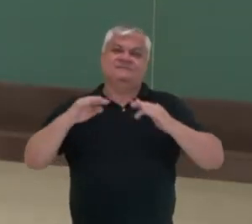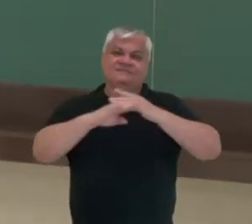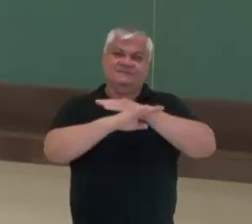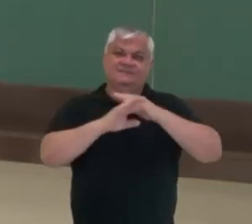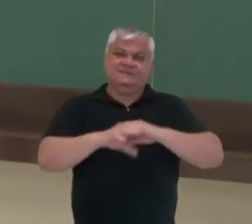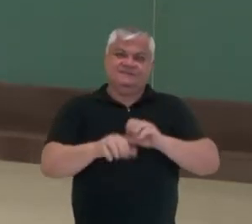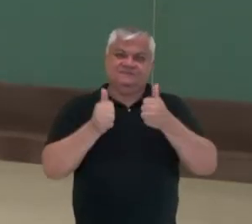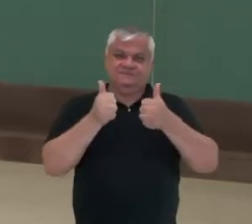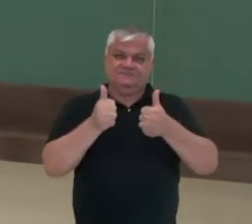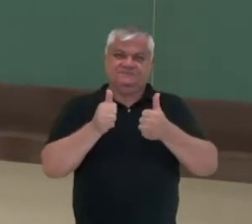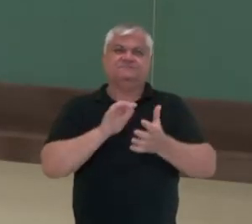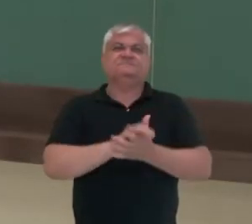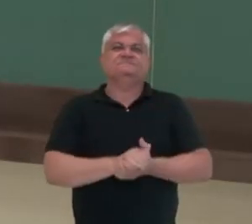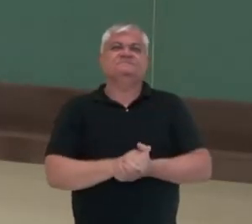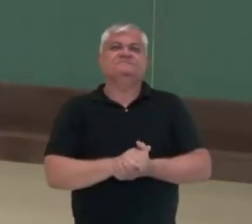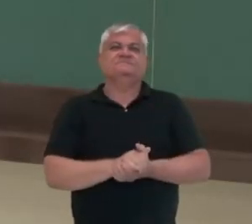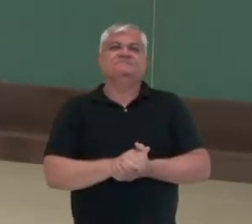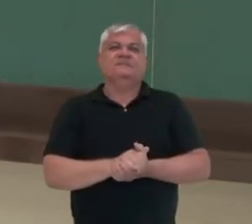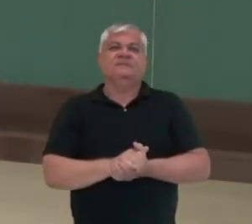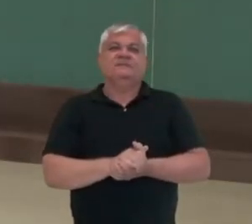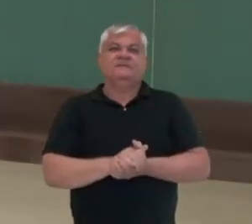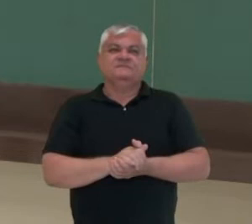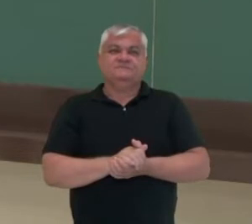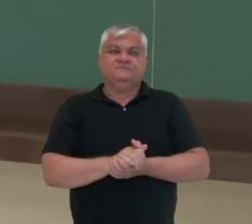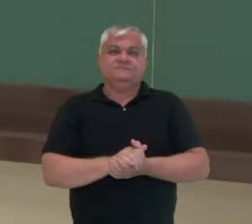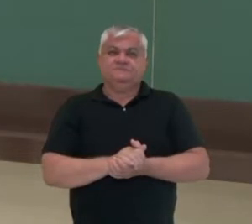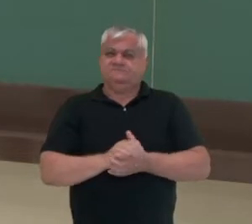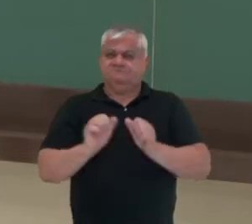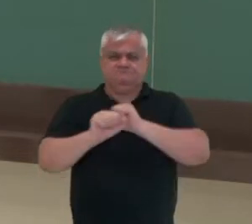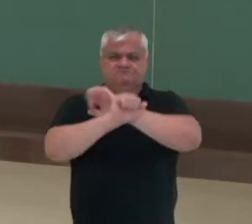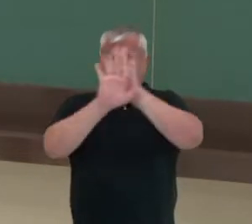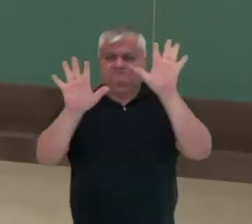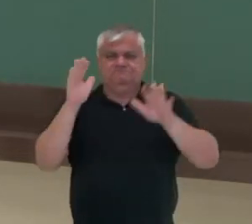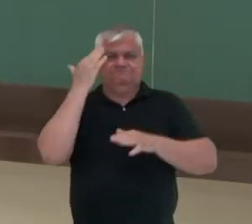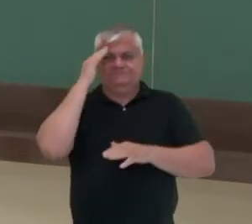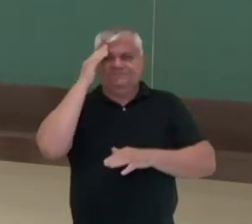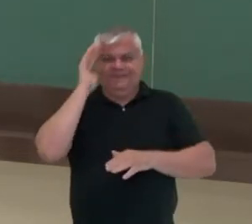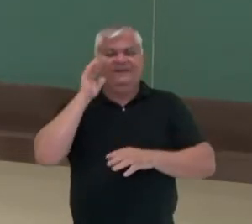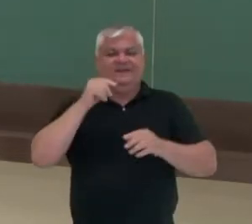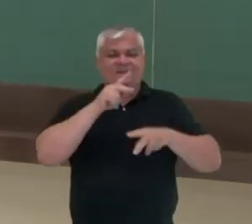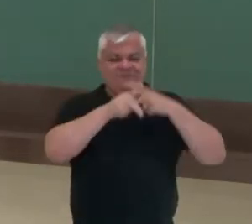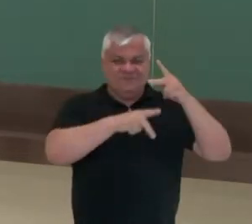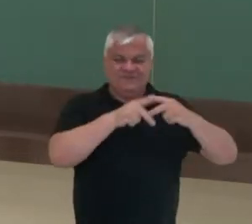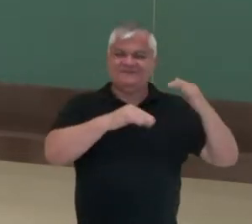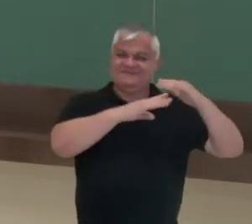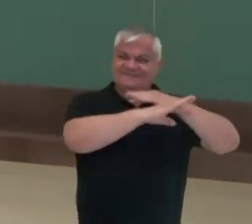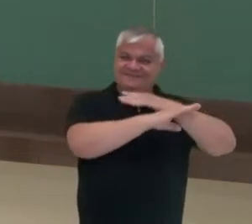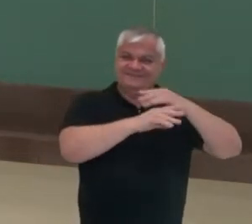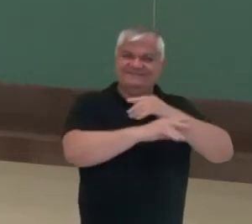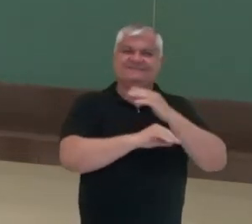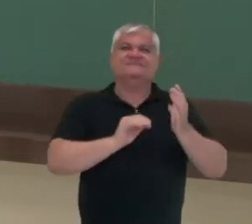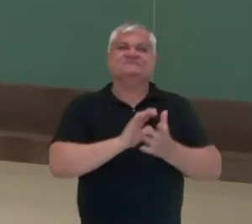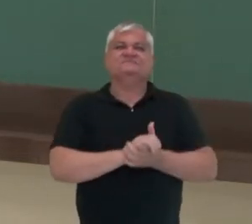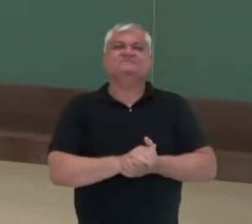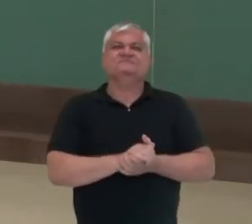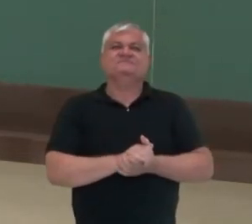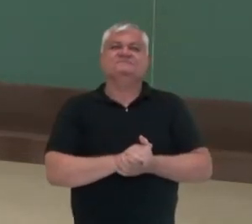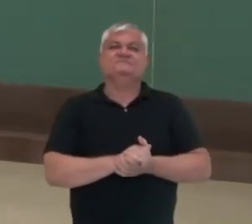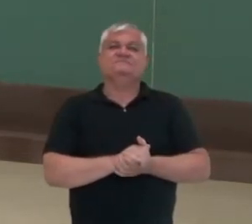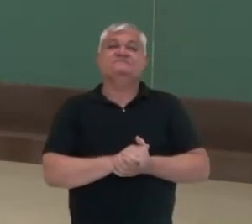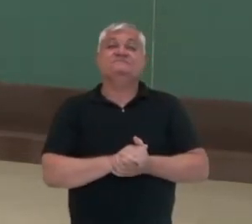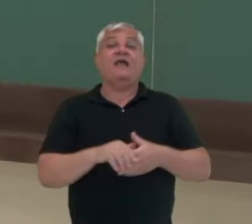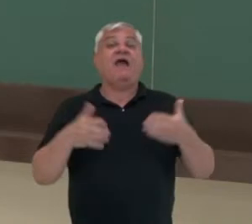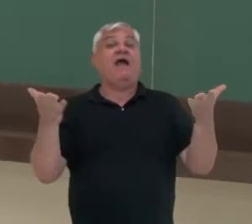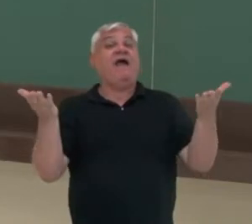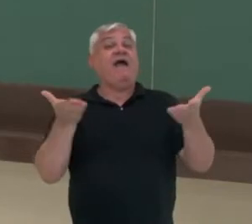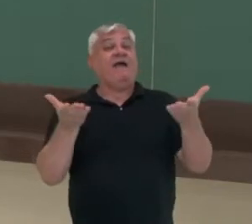bom? Então tá joia, tá? Então fica bem claro isso, né? Que é a nossa população urbana, tá bom? Então,